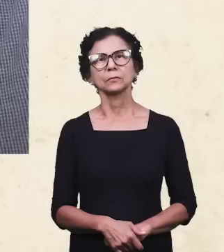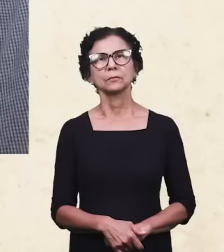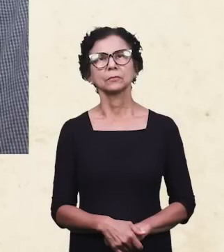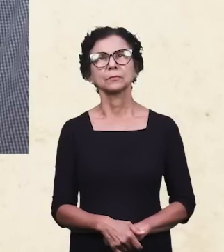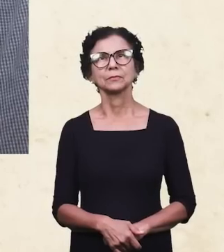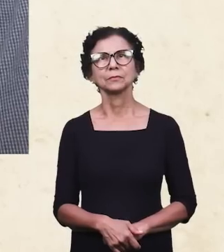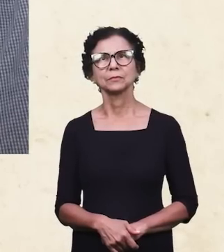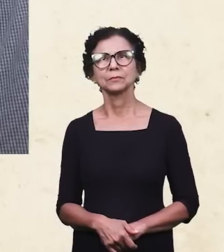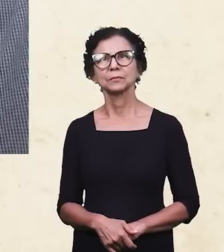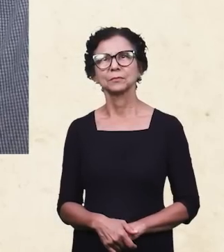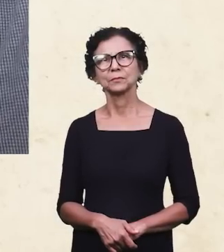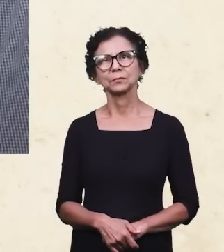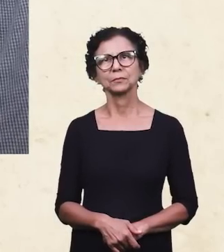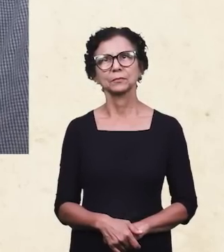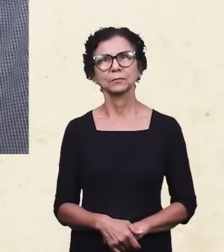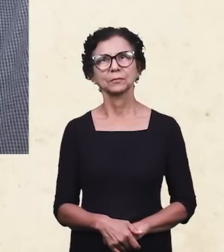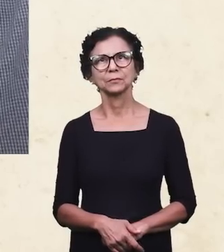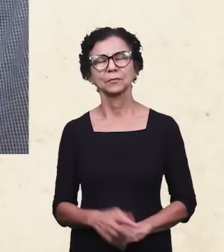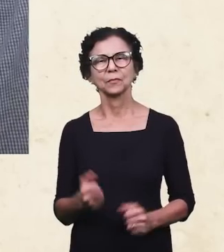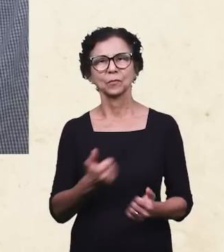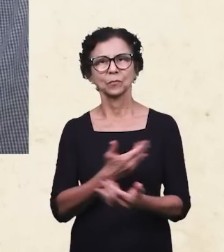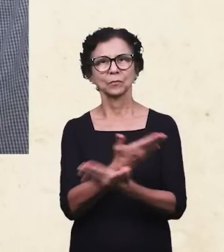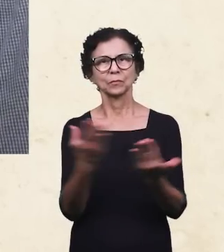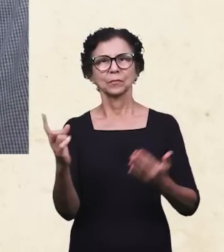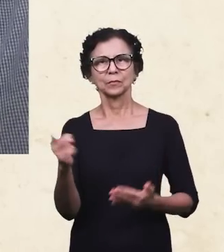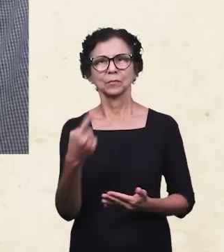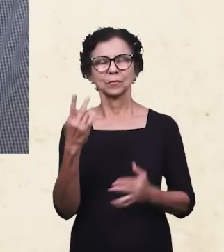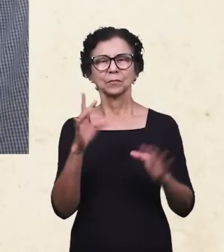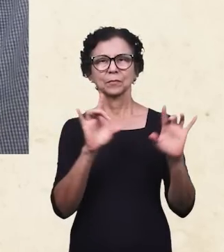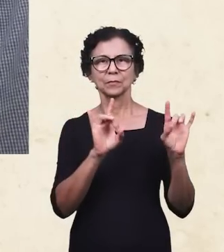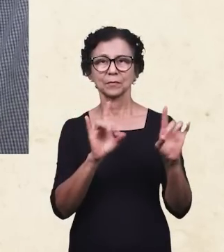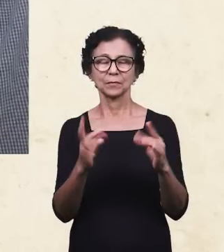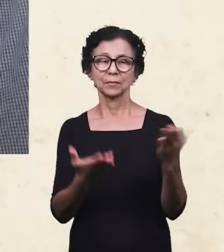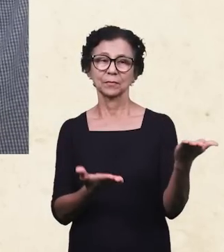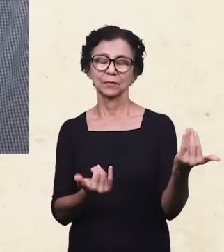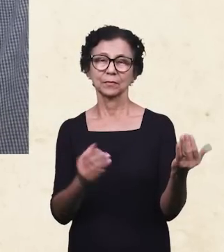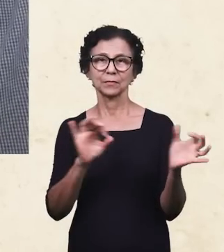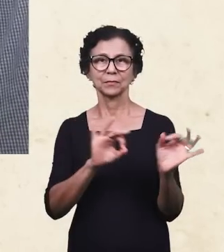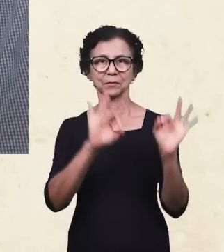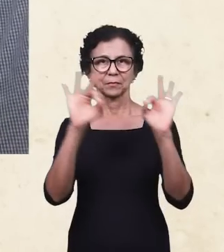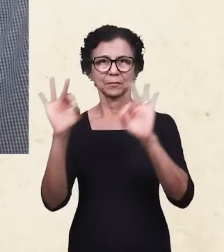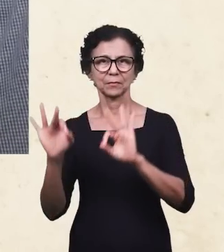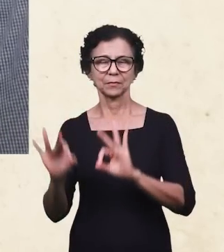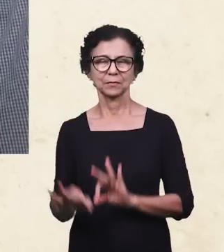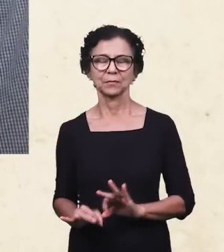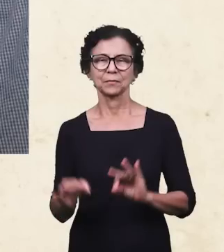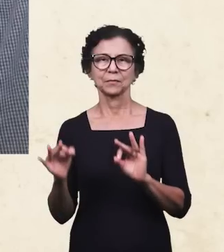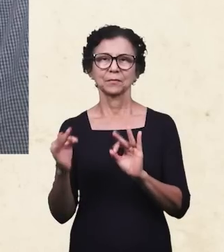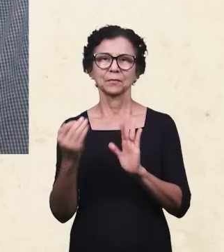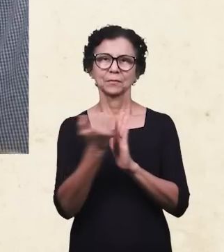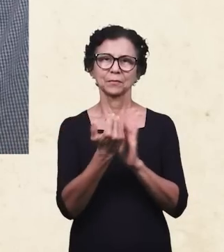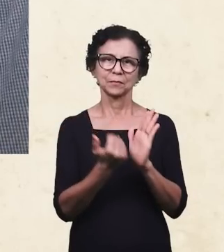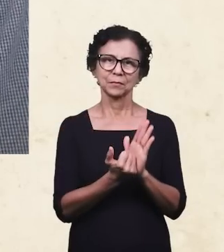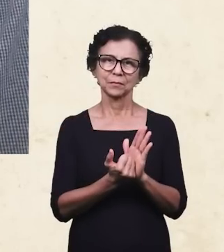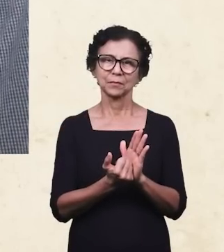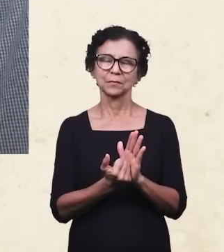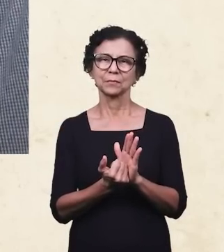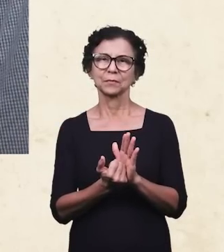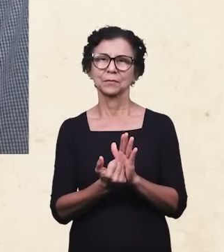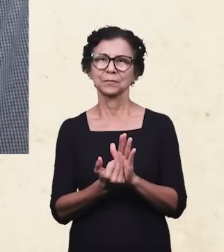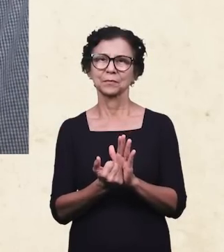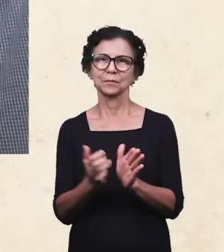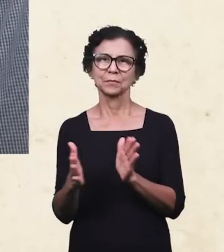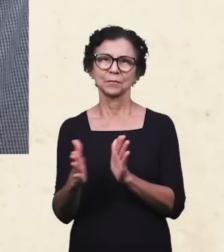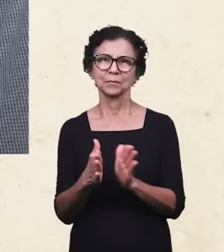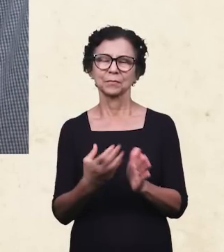Eu saúdo a todos, e especialmente os jovens que estão assistindo o programa Os Dias da Minha Mocidade, com a paz do